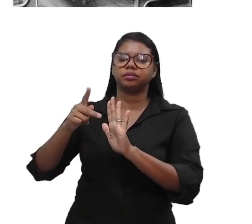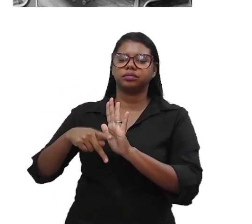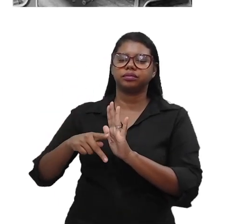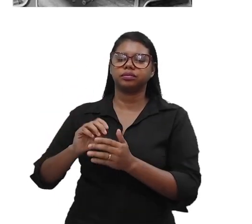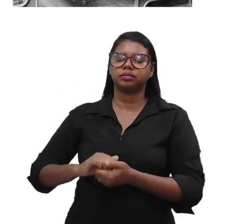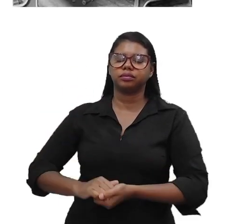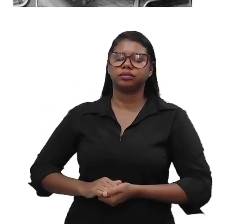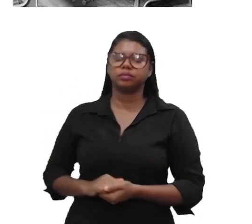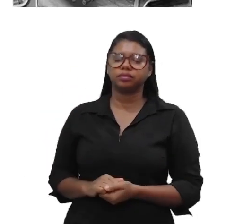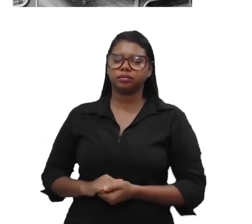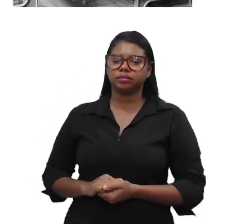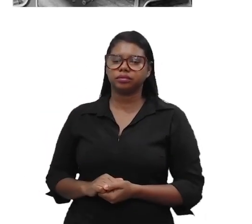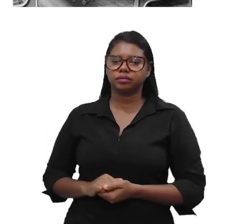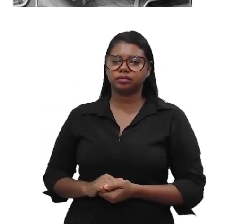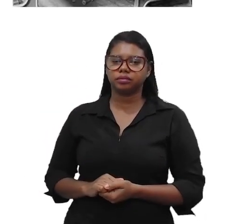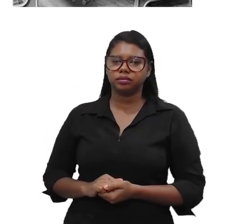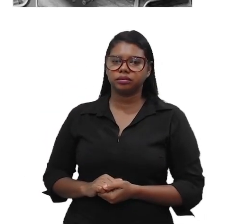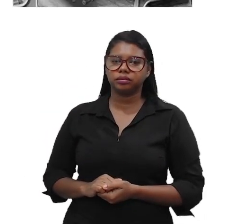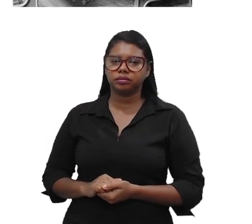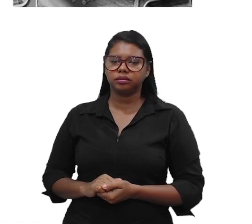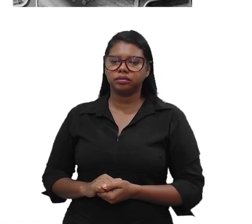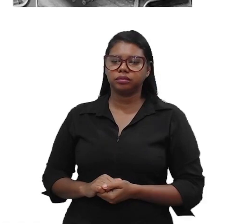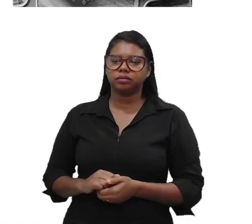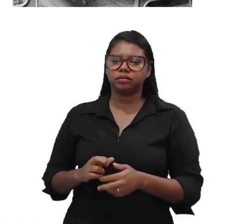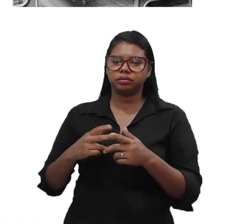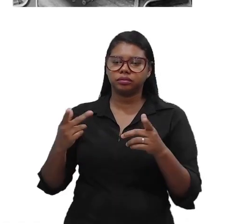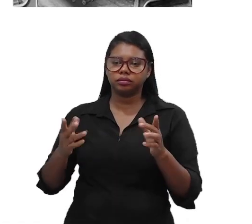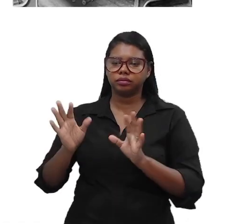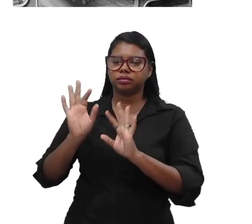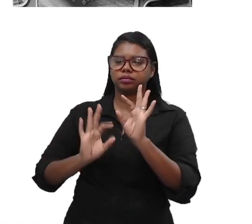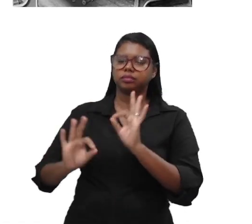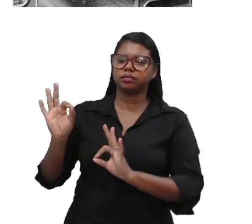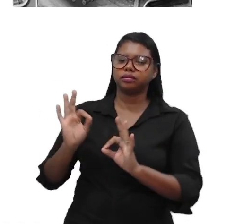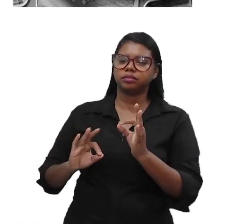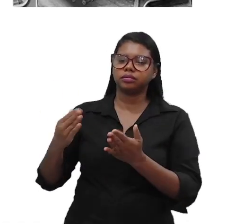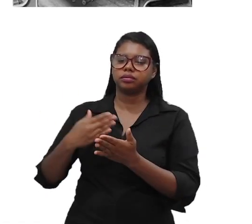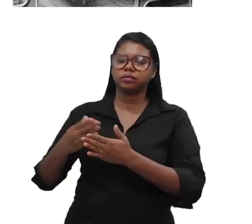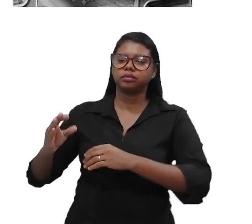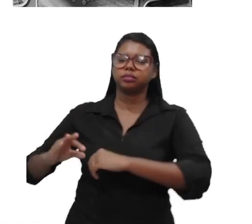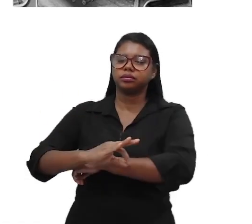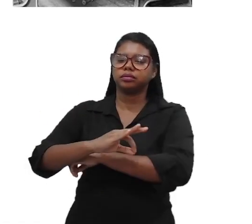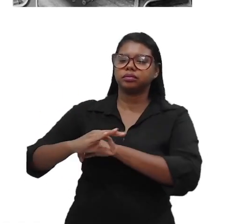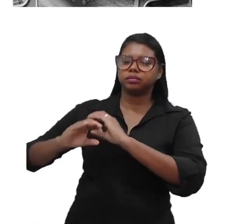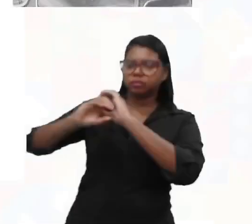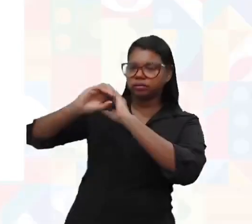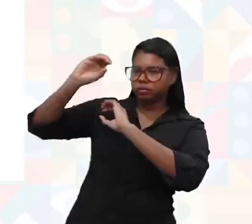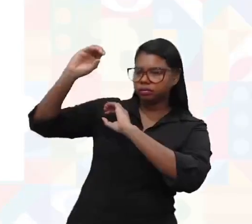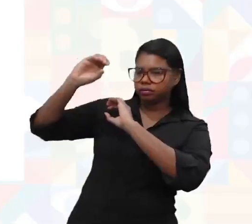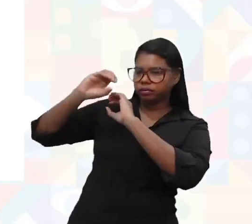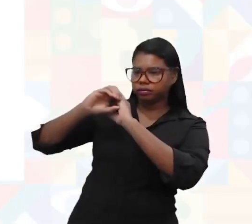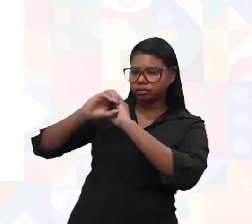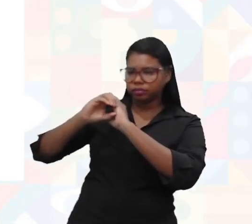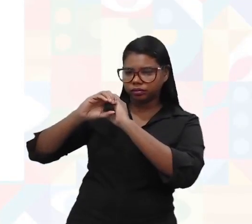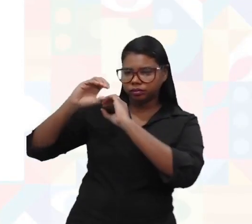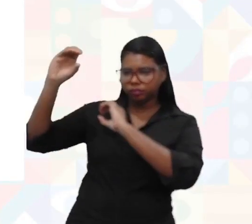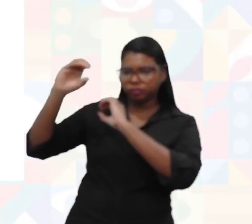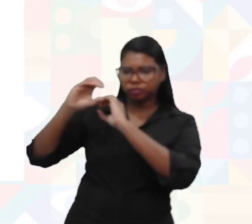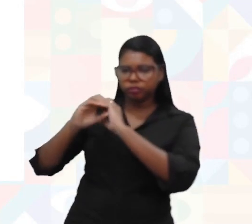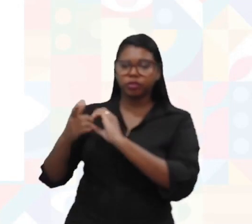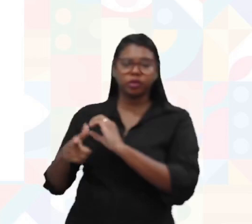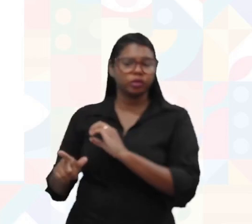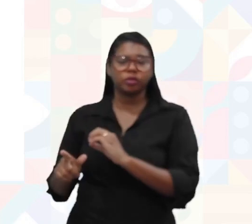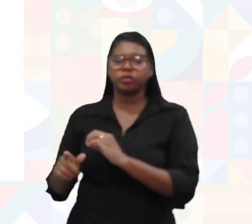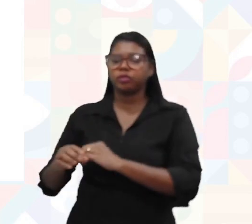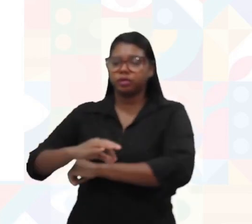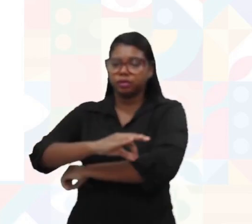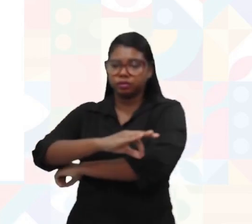E esses projetos, em alguns momentos, foram elaborados inicialmente por engenheiros, vejam só, não foram nem arquitetos nem designers, né? Porque